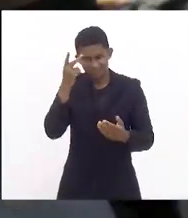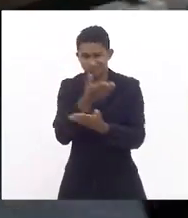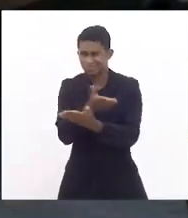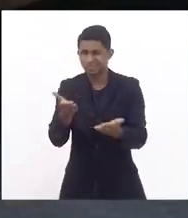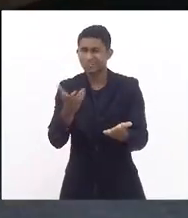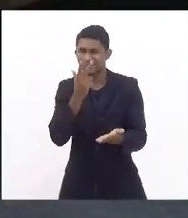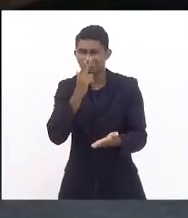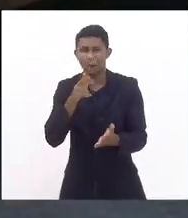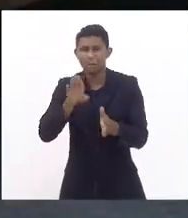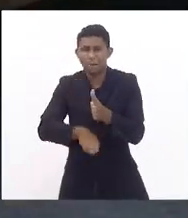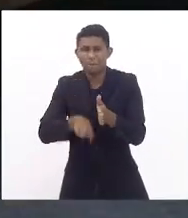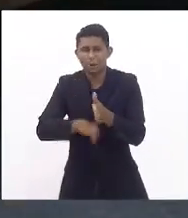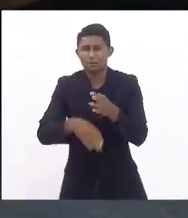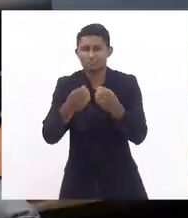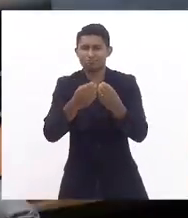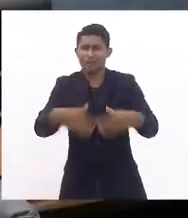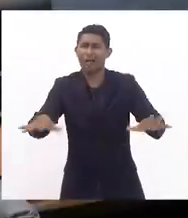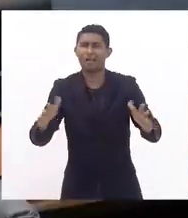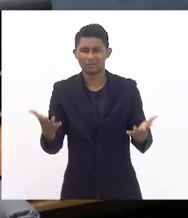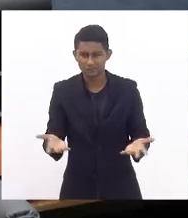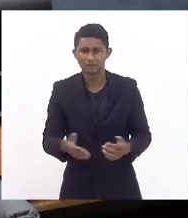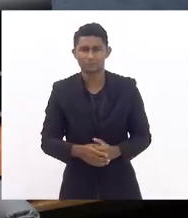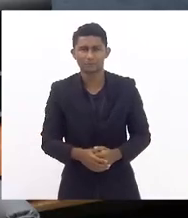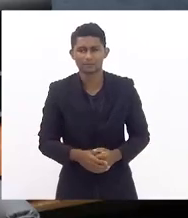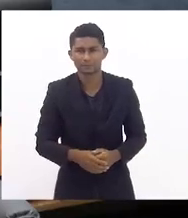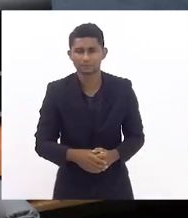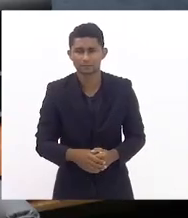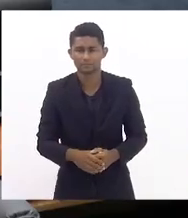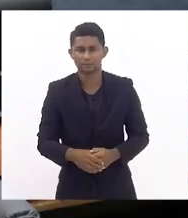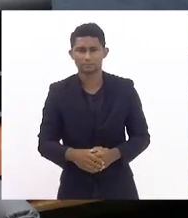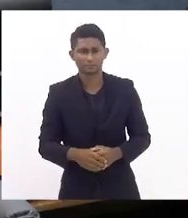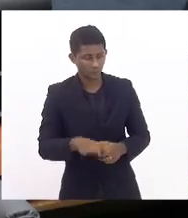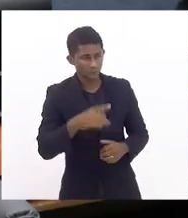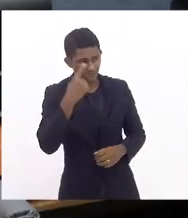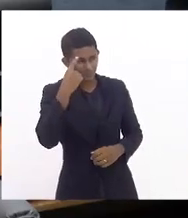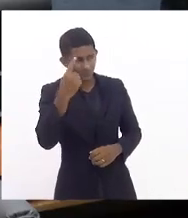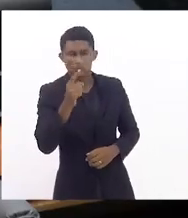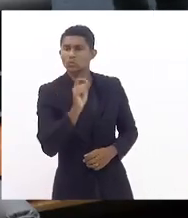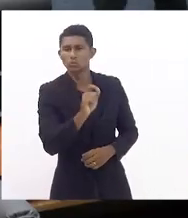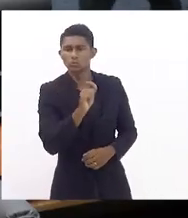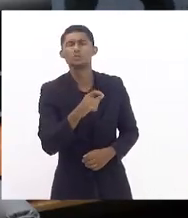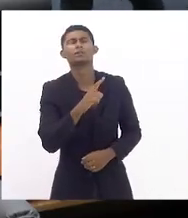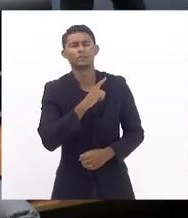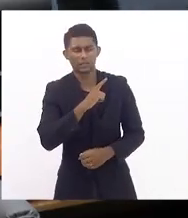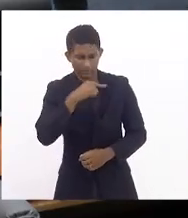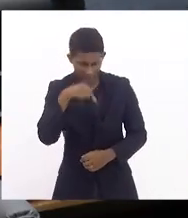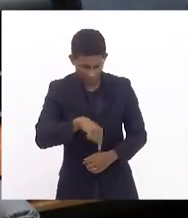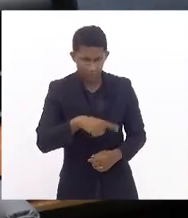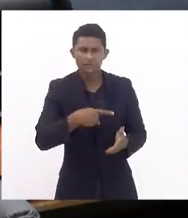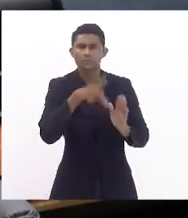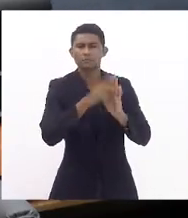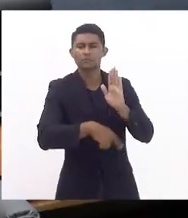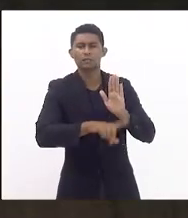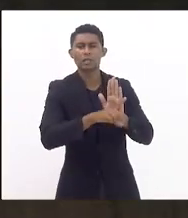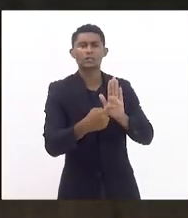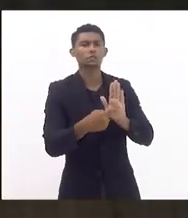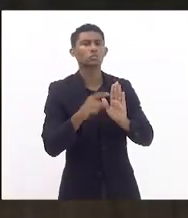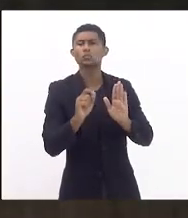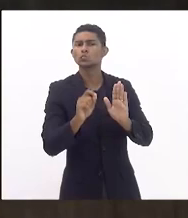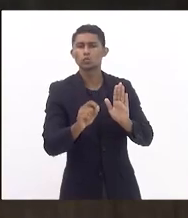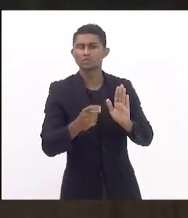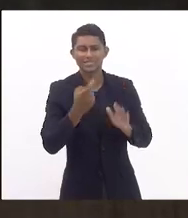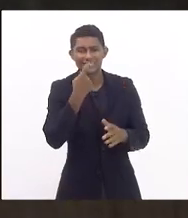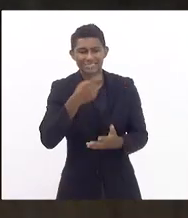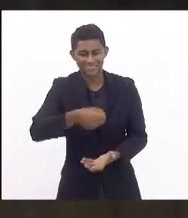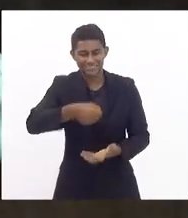afetado pela pandemia. Deputado Paulo Bento, só lembrando que nós temos projetos de lei aqui para voltar à